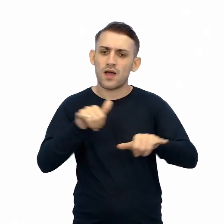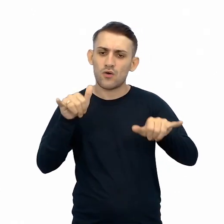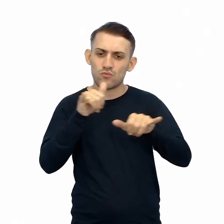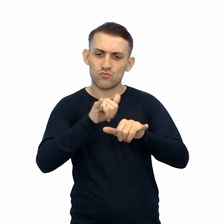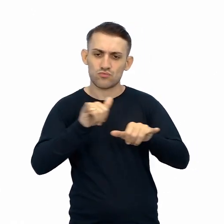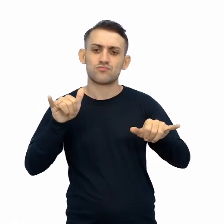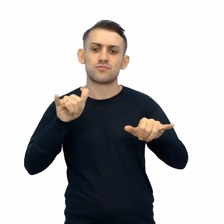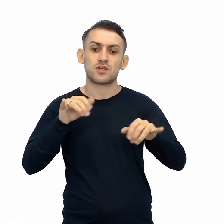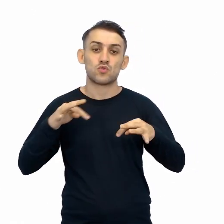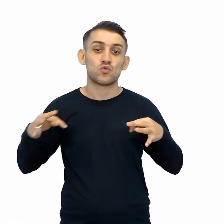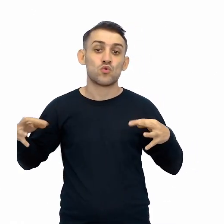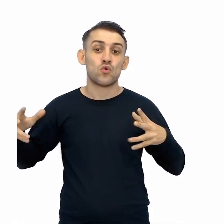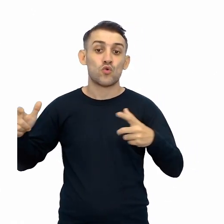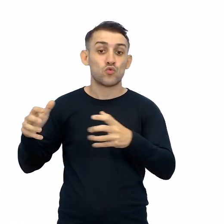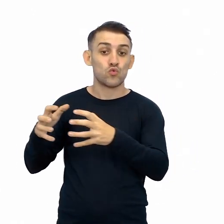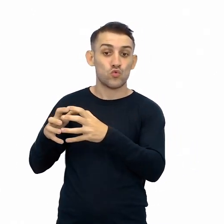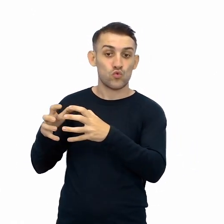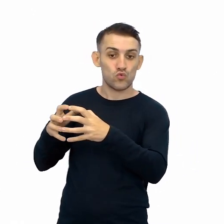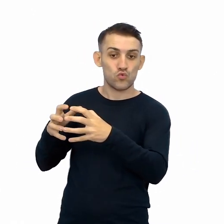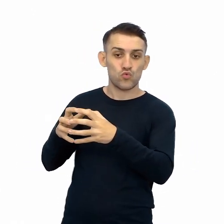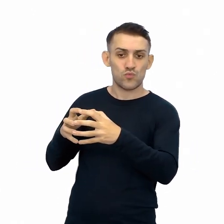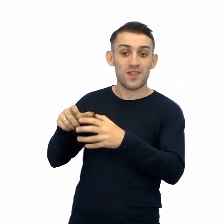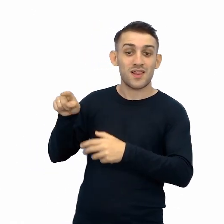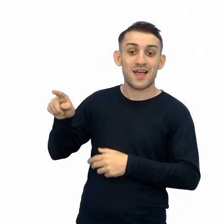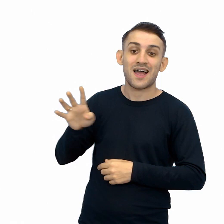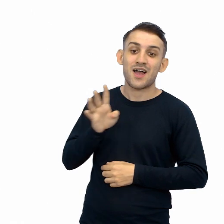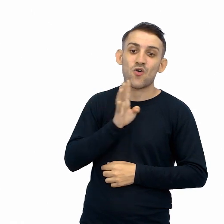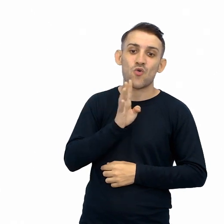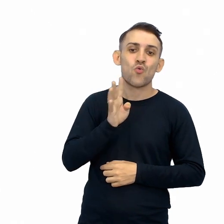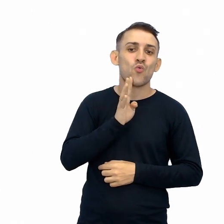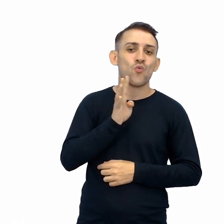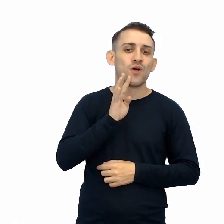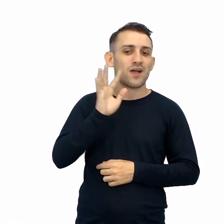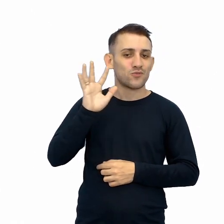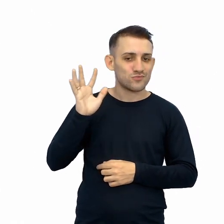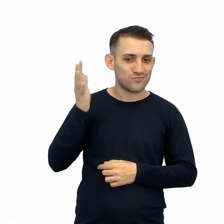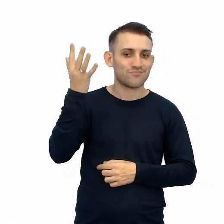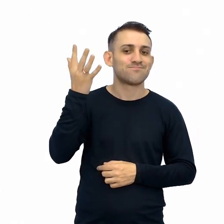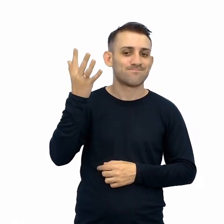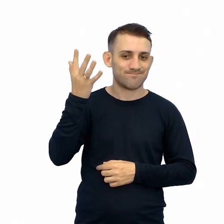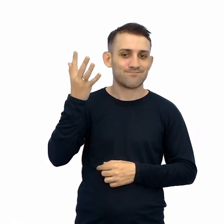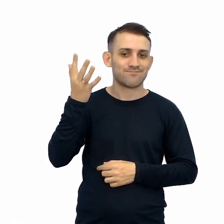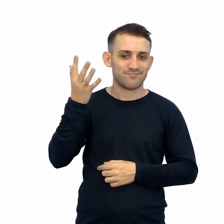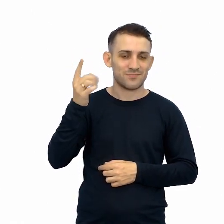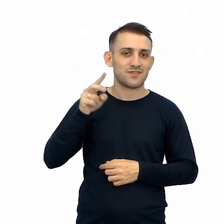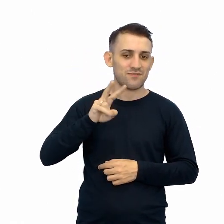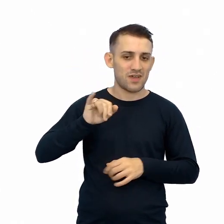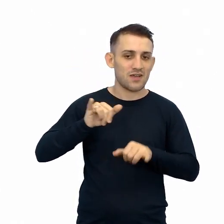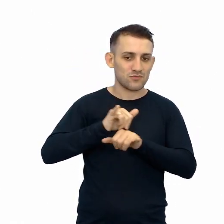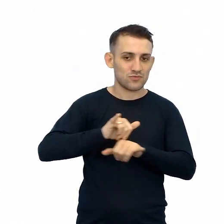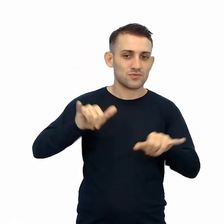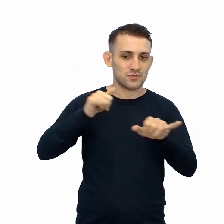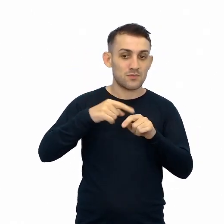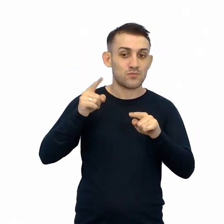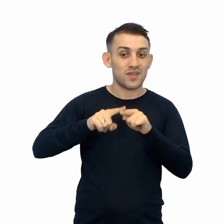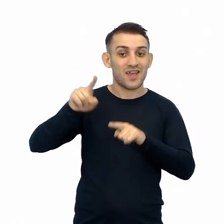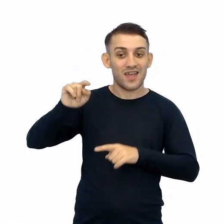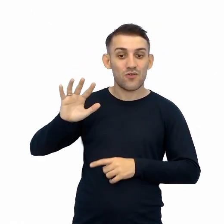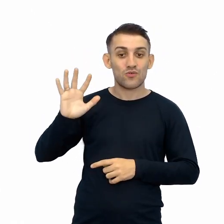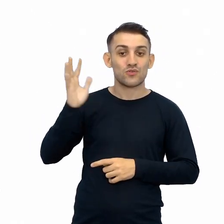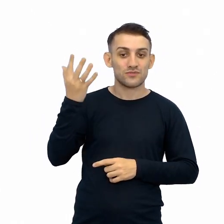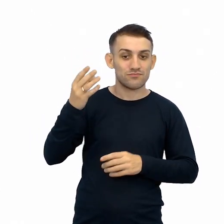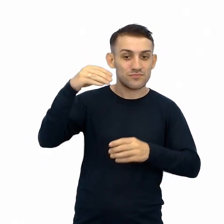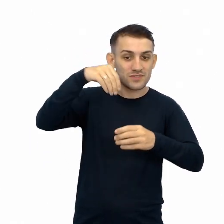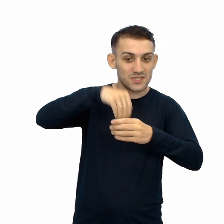a turma toda conhece o acontecimento que vai ser noticiado, porque é um acontecimento da